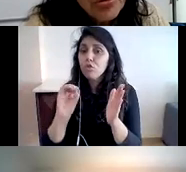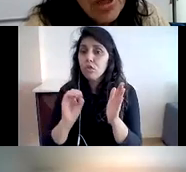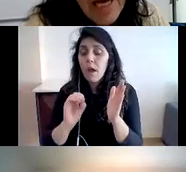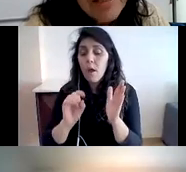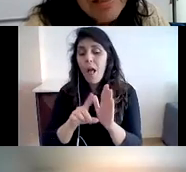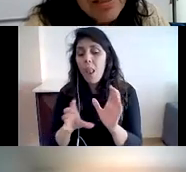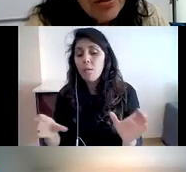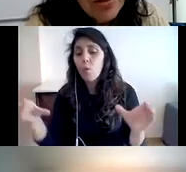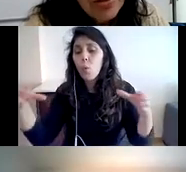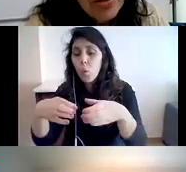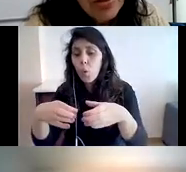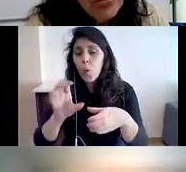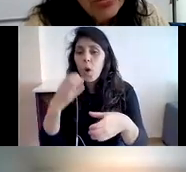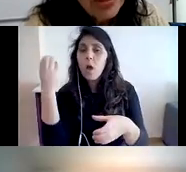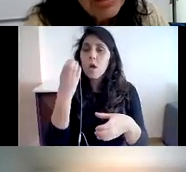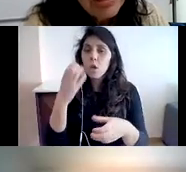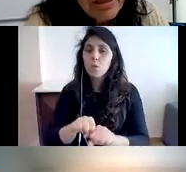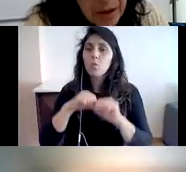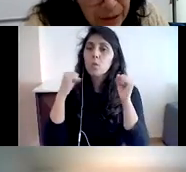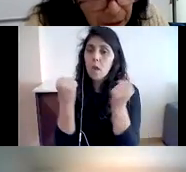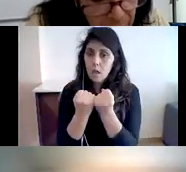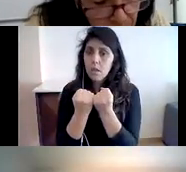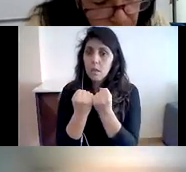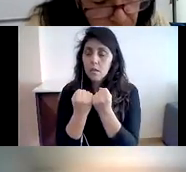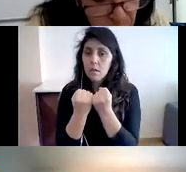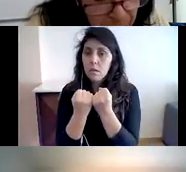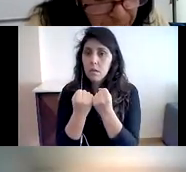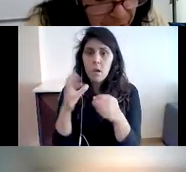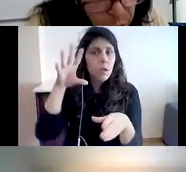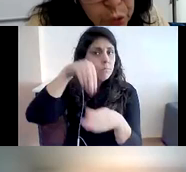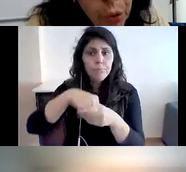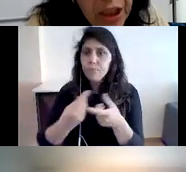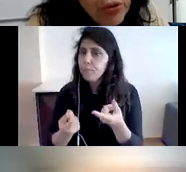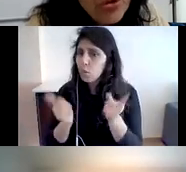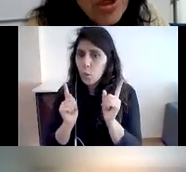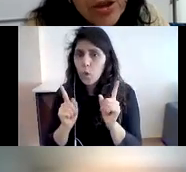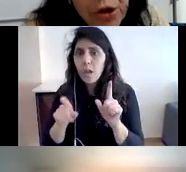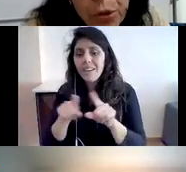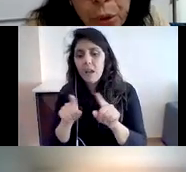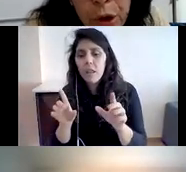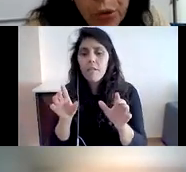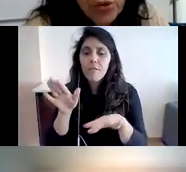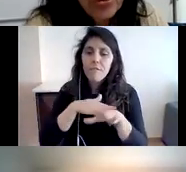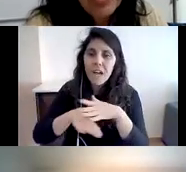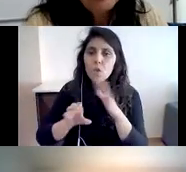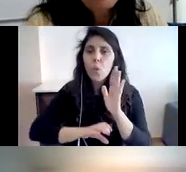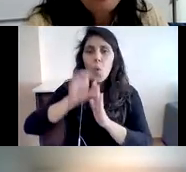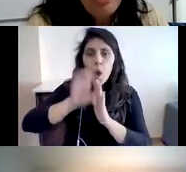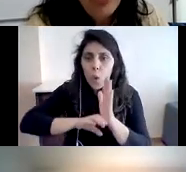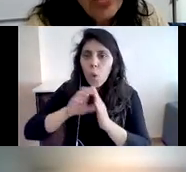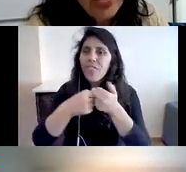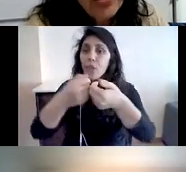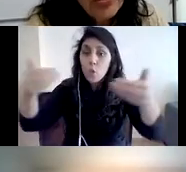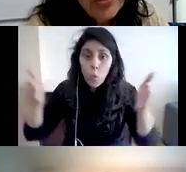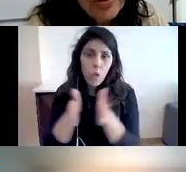culturas sociais e dos que contribuem para os currículos de todos